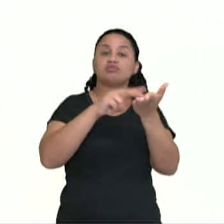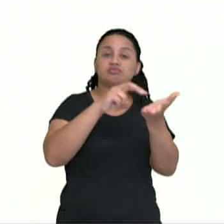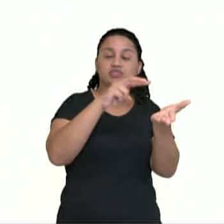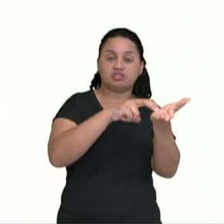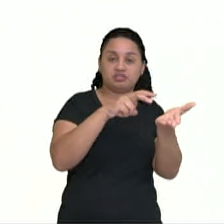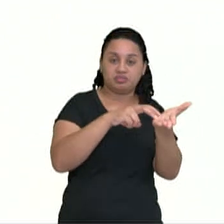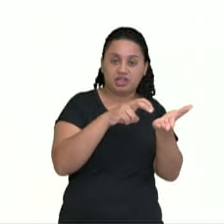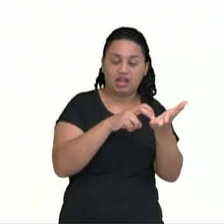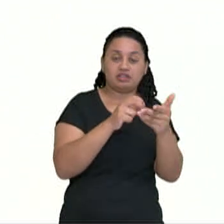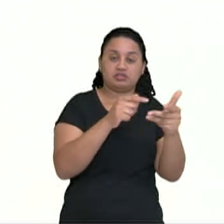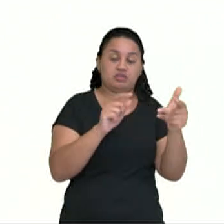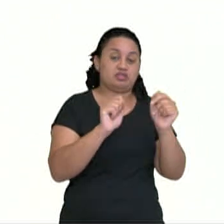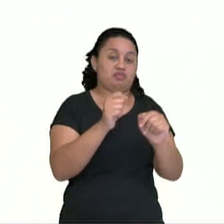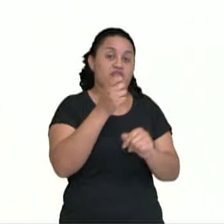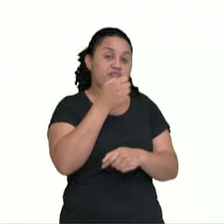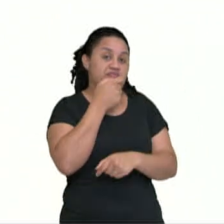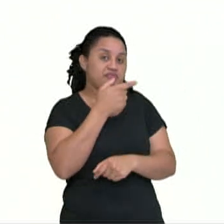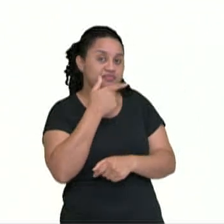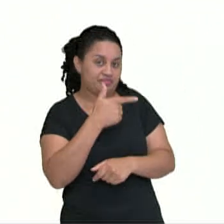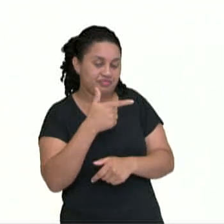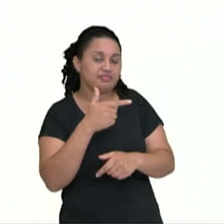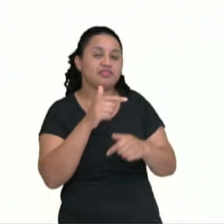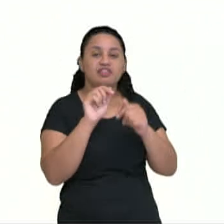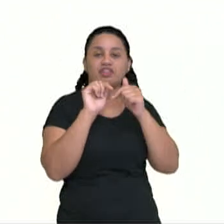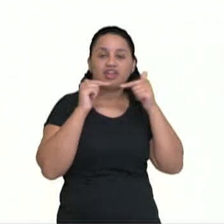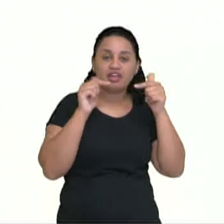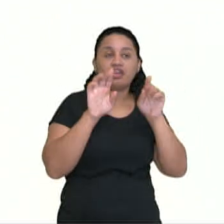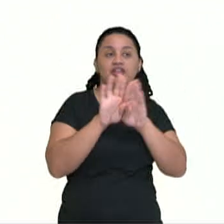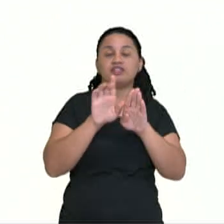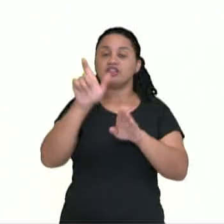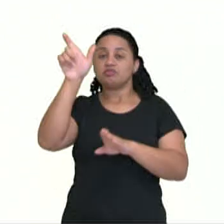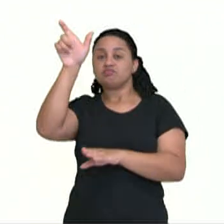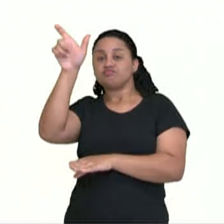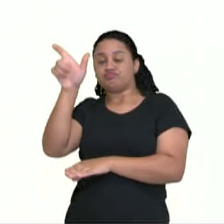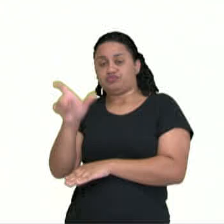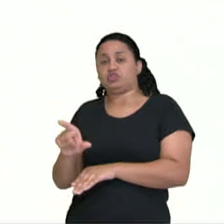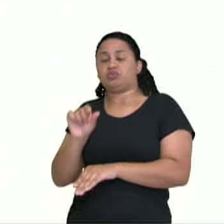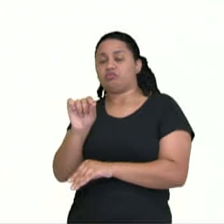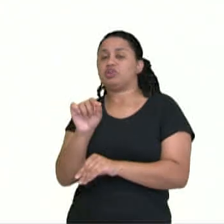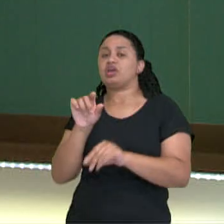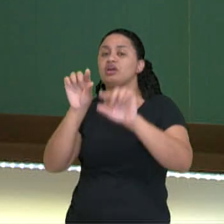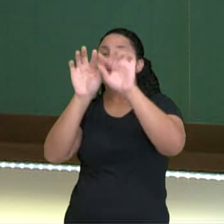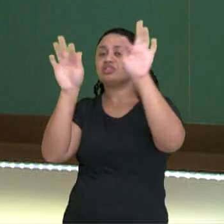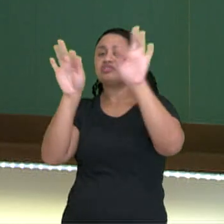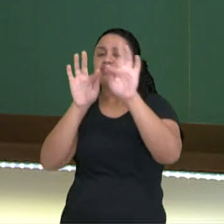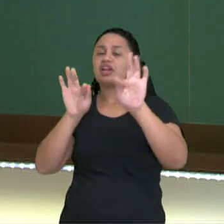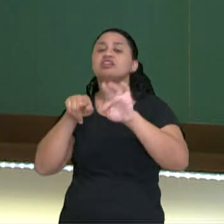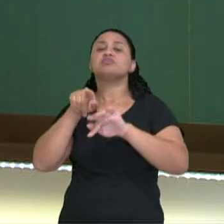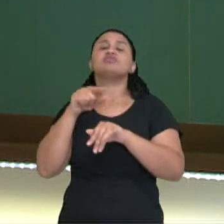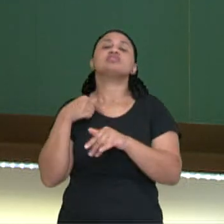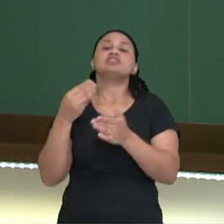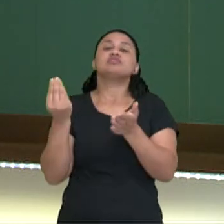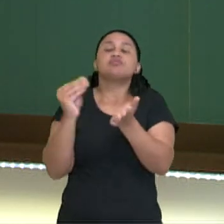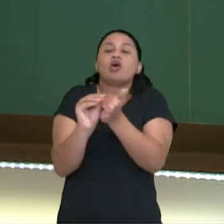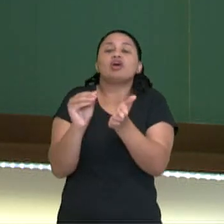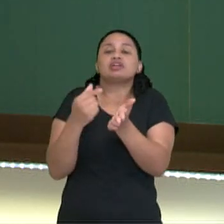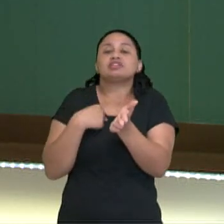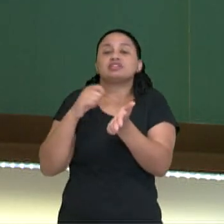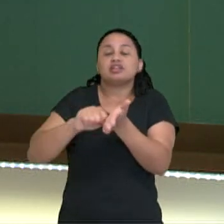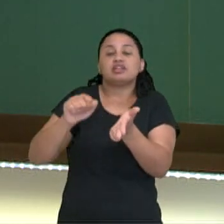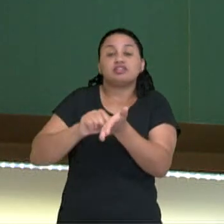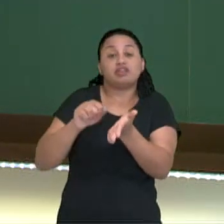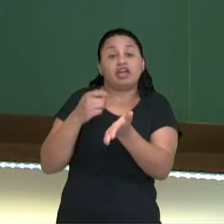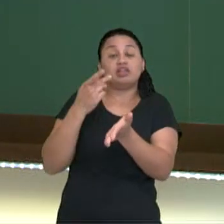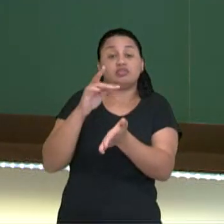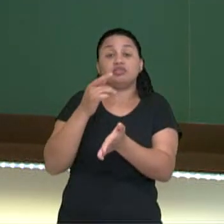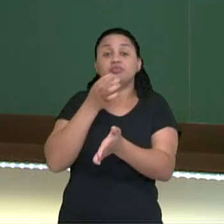das coisas que te fazem rir e também as expressões para você escrever a sua opinião. Então agora eu vou